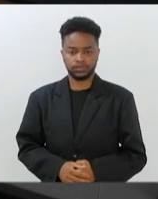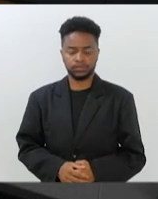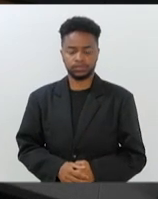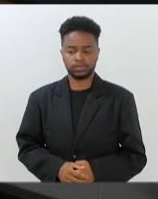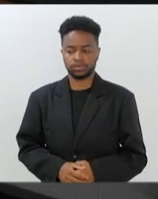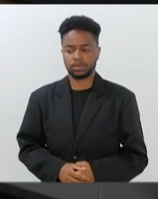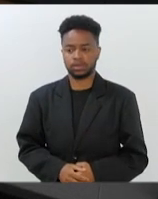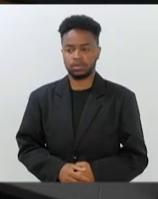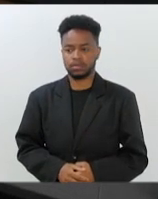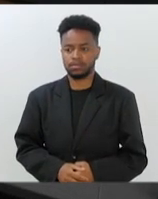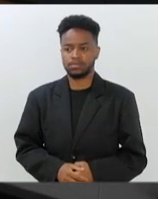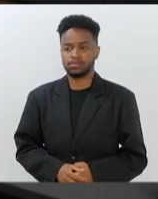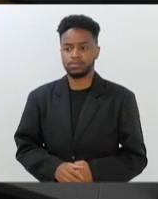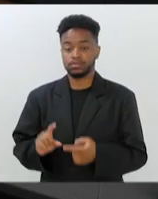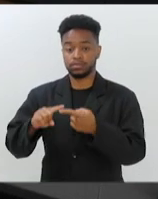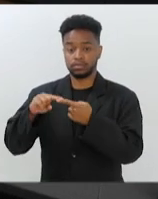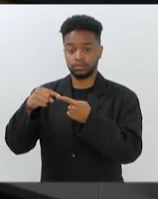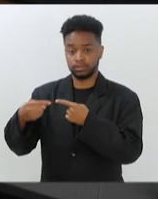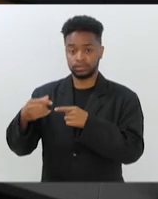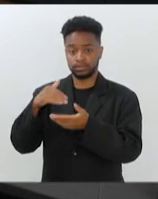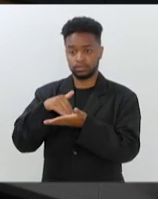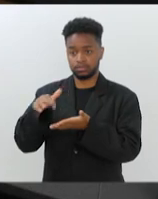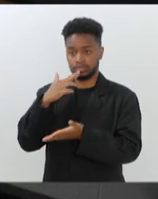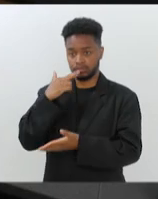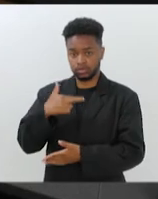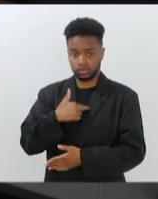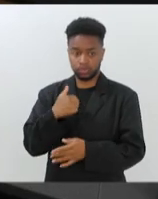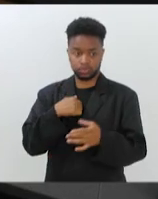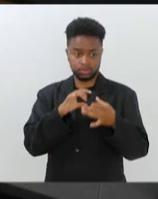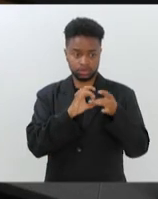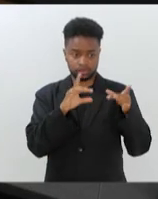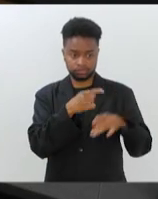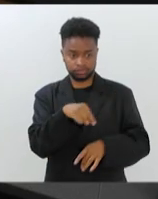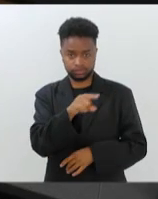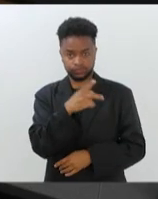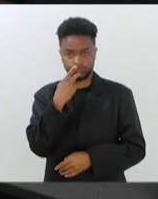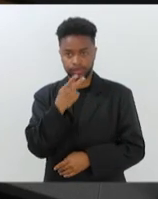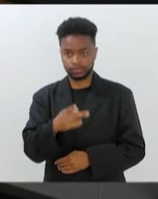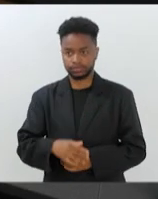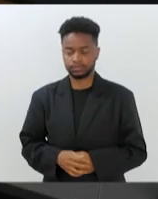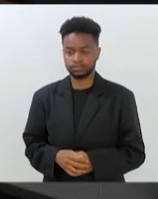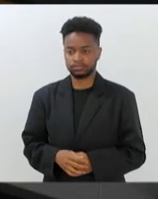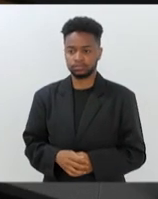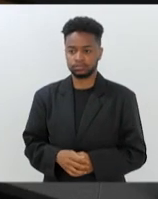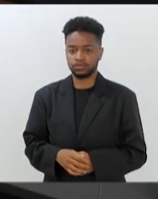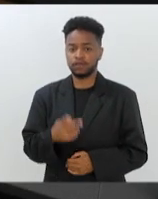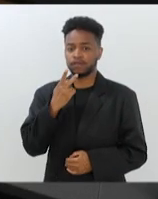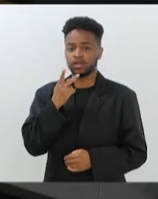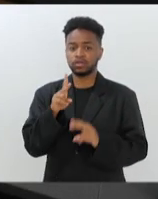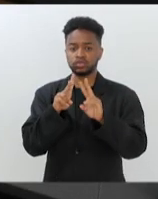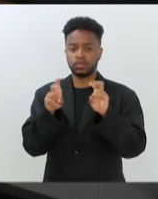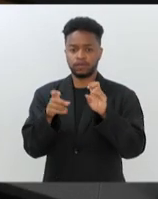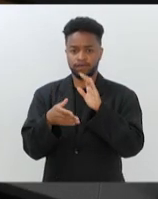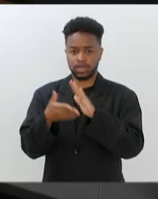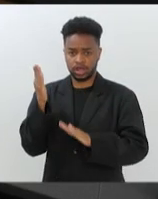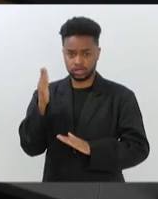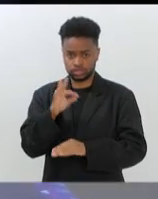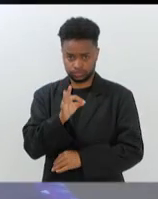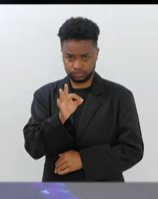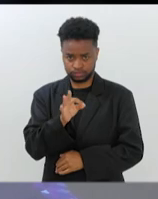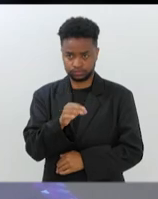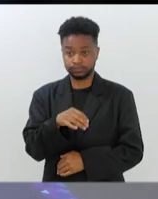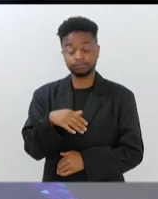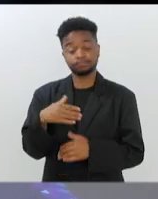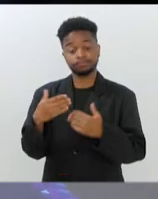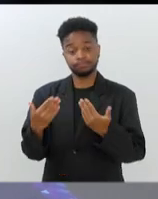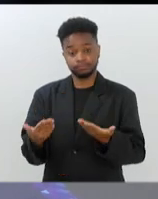que o secretário responder pass tem problema nenhum se refere as às viagens isso bom